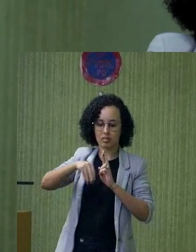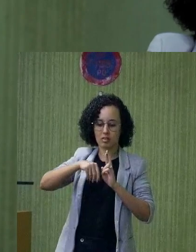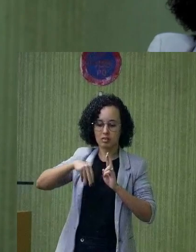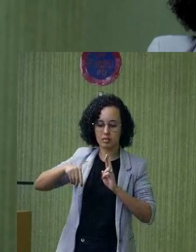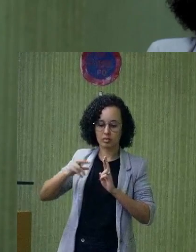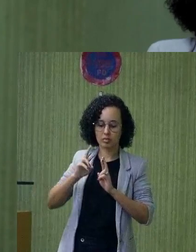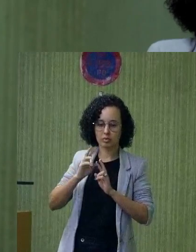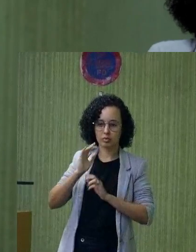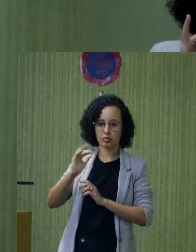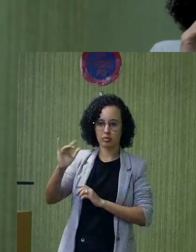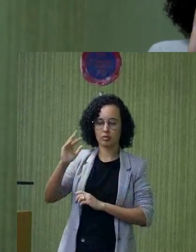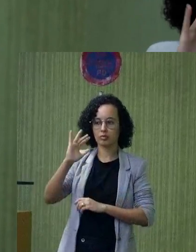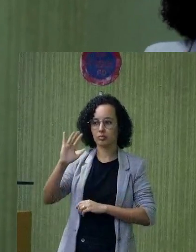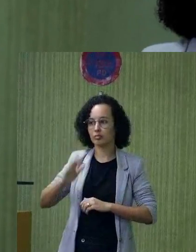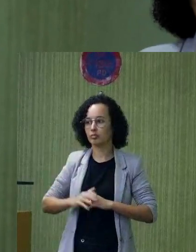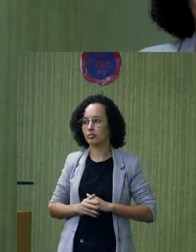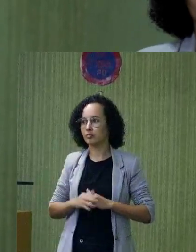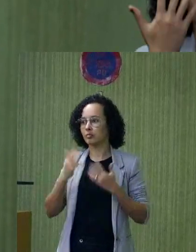Tenório